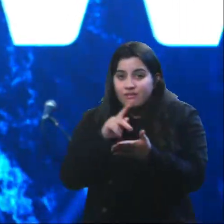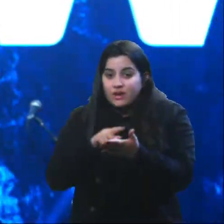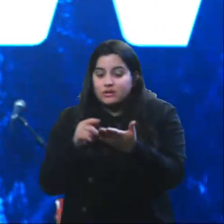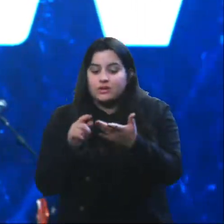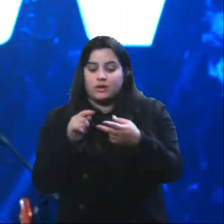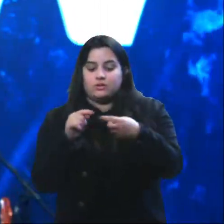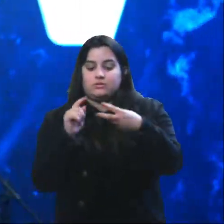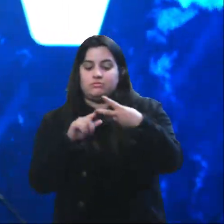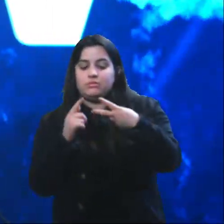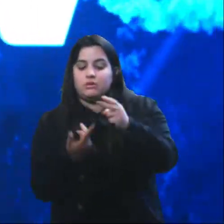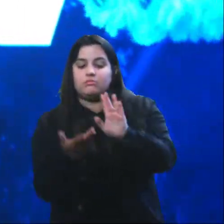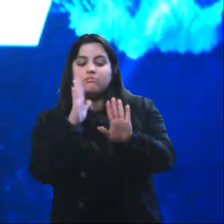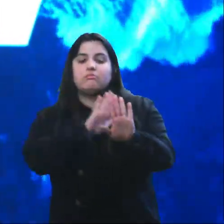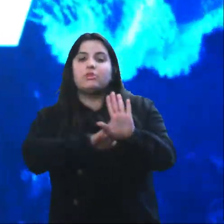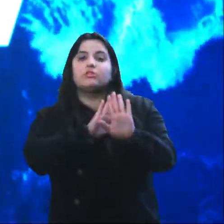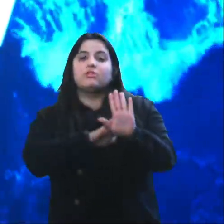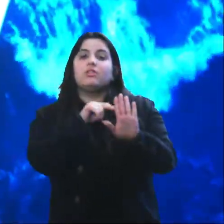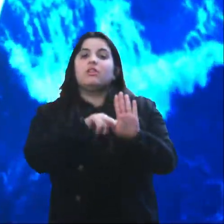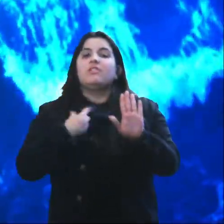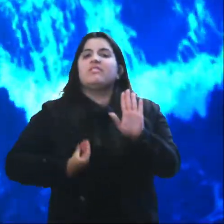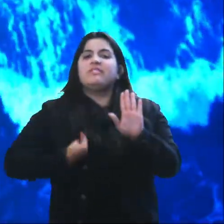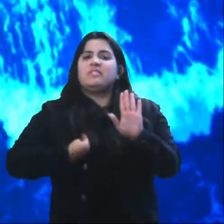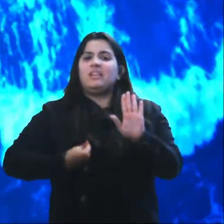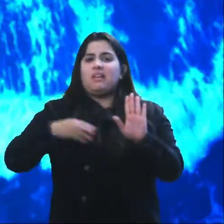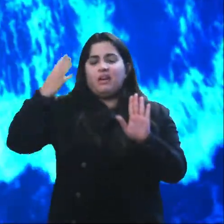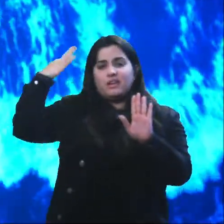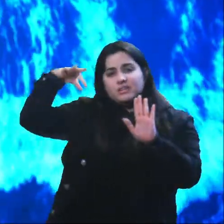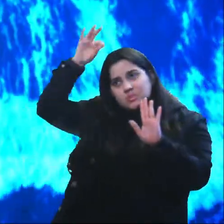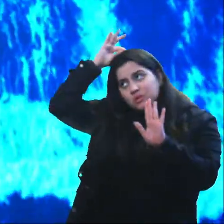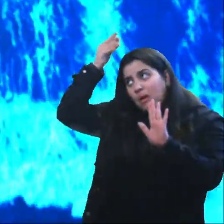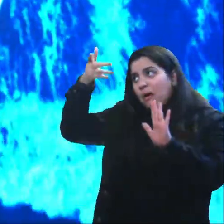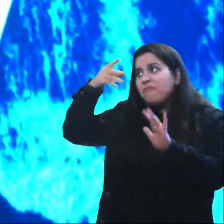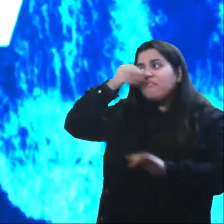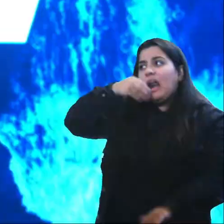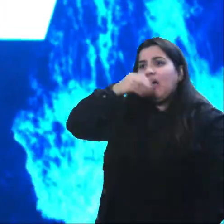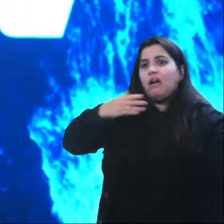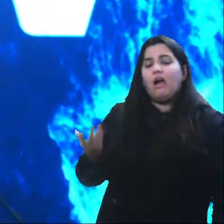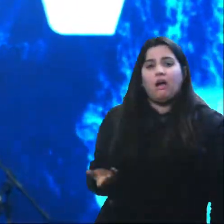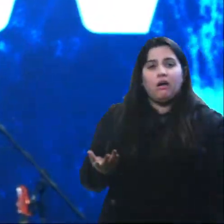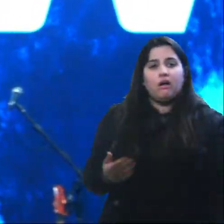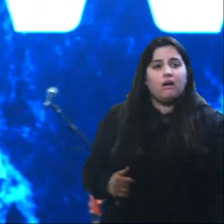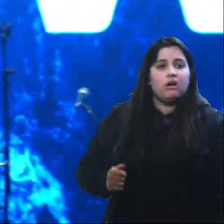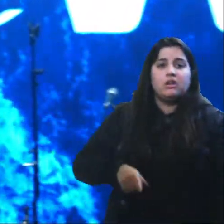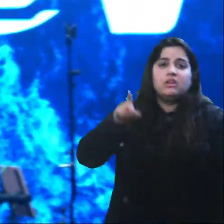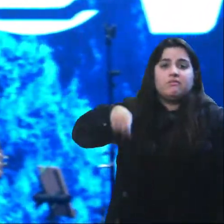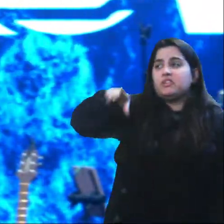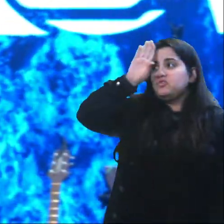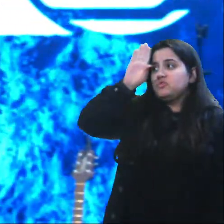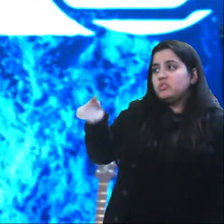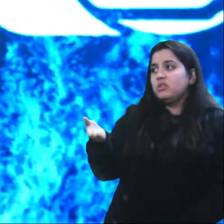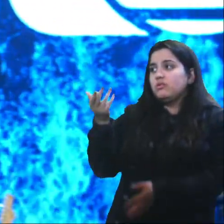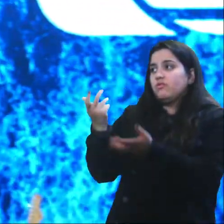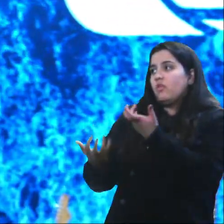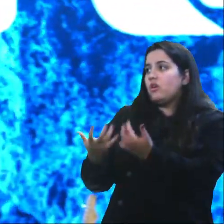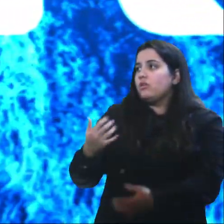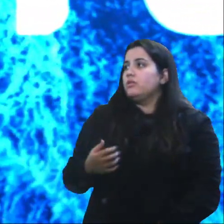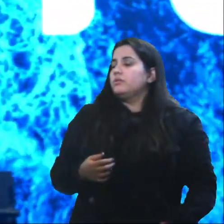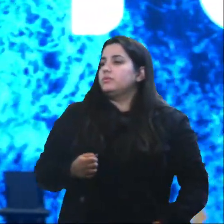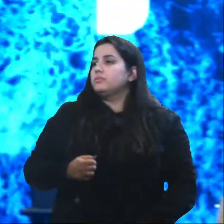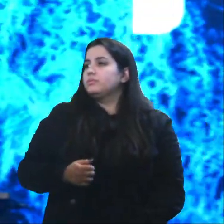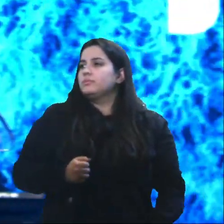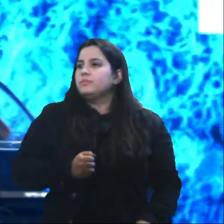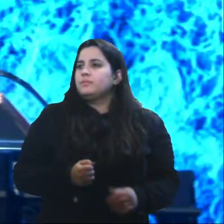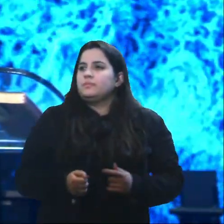a sua vida espiritual está sendo inútil e ela deve ser jogada no fogo.